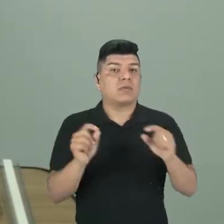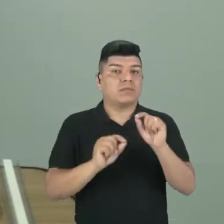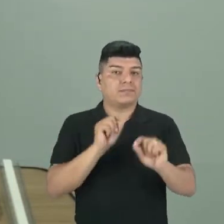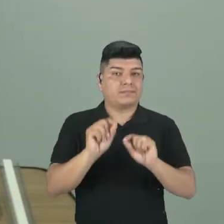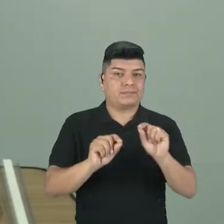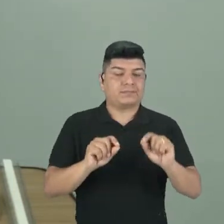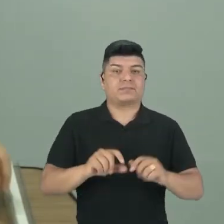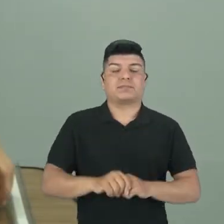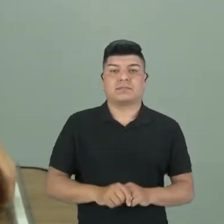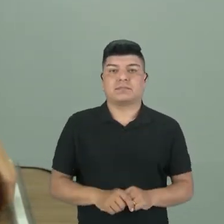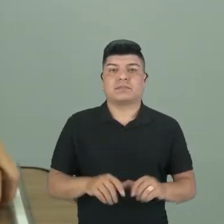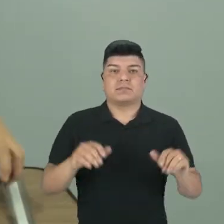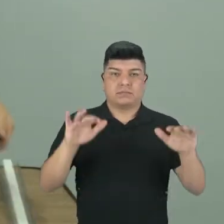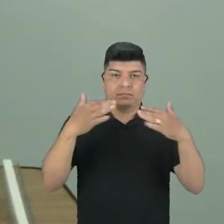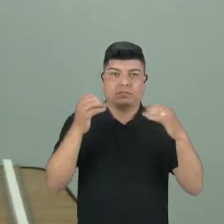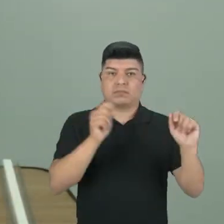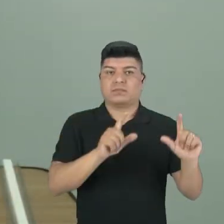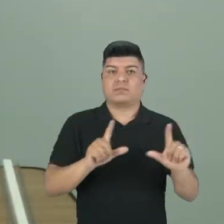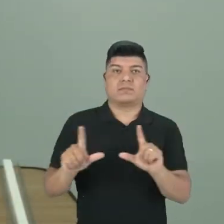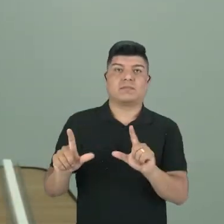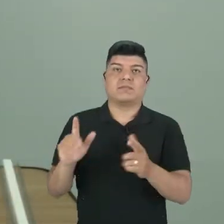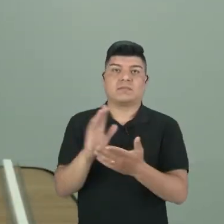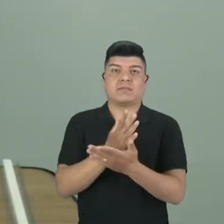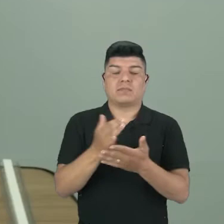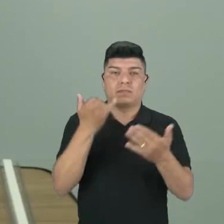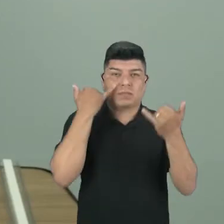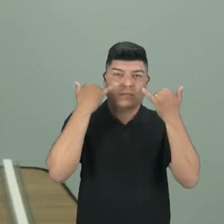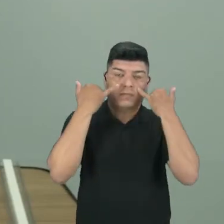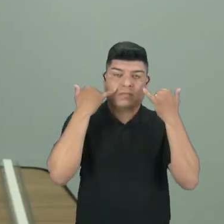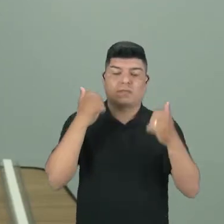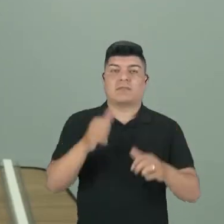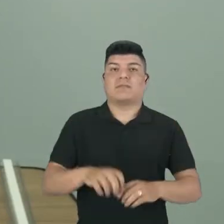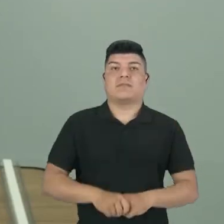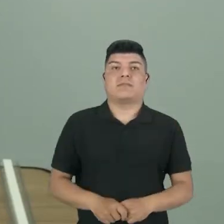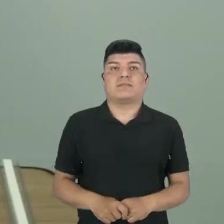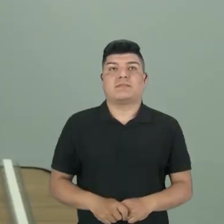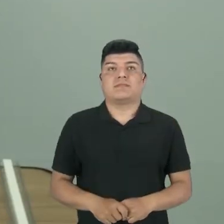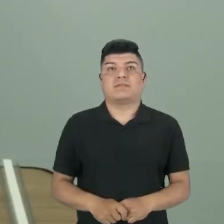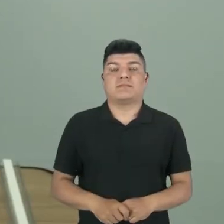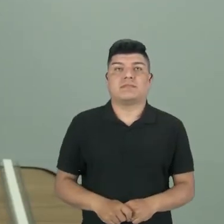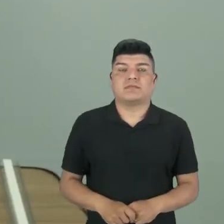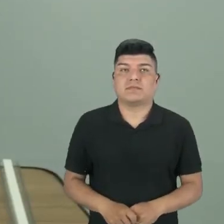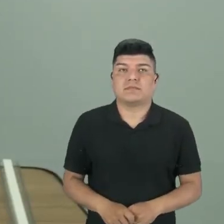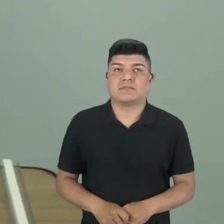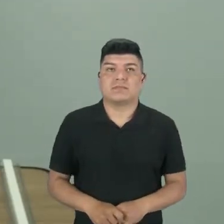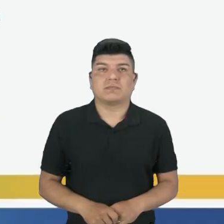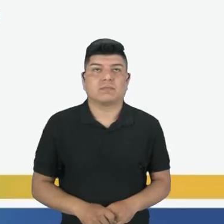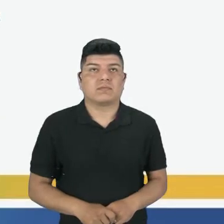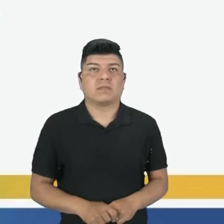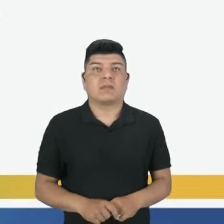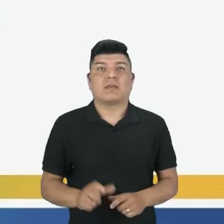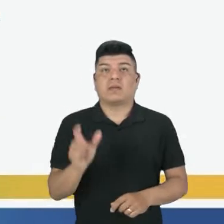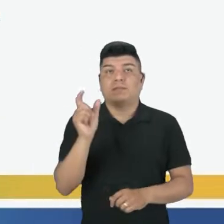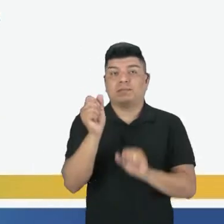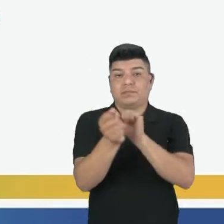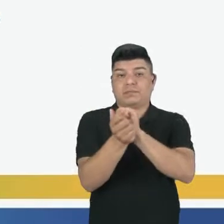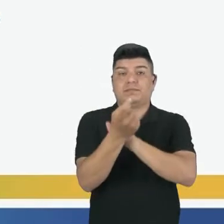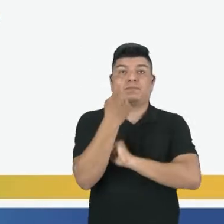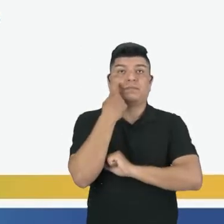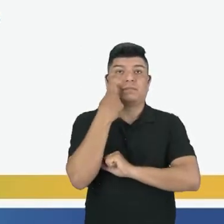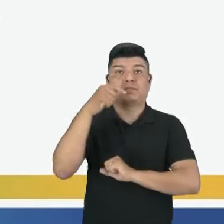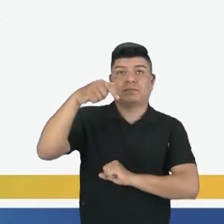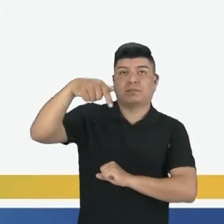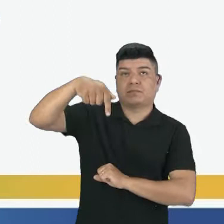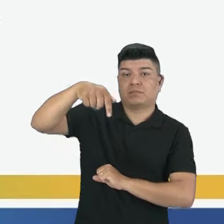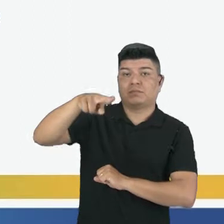aqui. Acompanhe comigo a Nathalie para a gente ver algumas informações. Vamos lá. Ó, o quilombo é a palavra